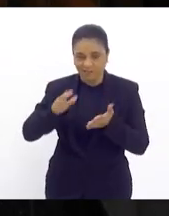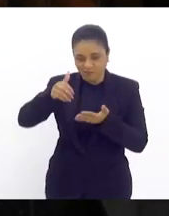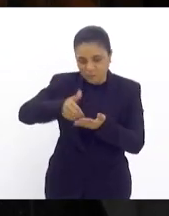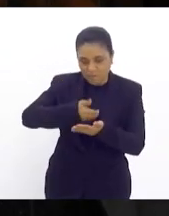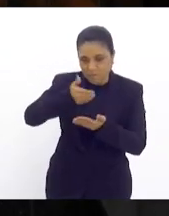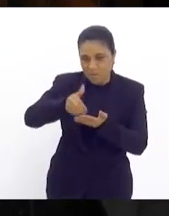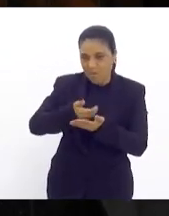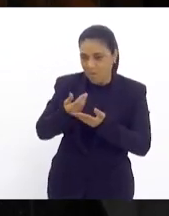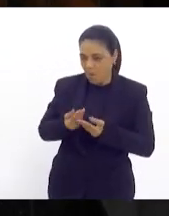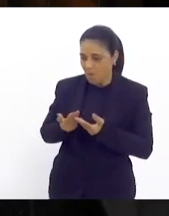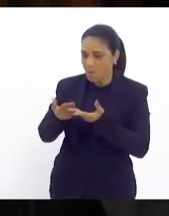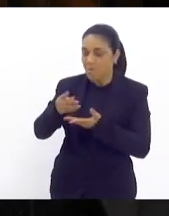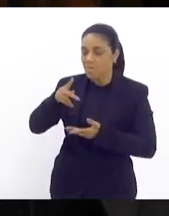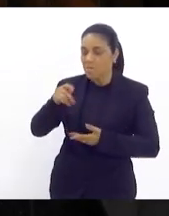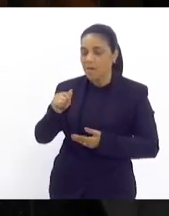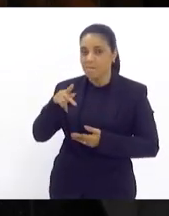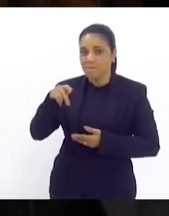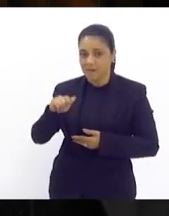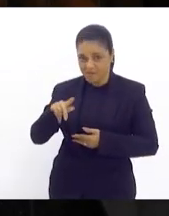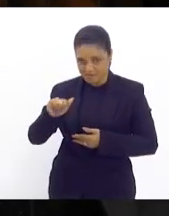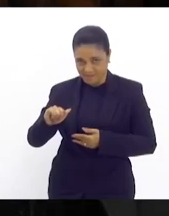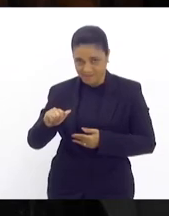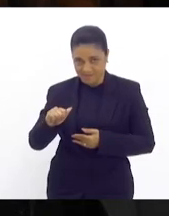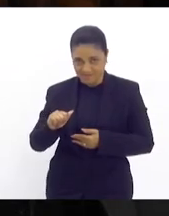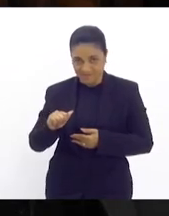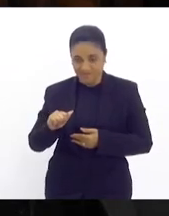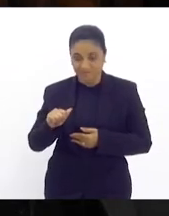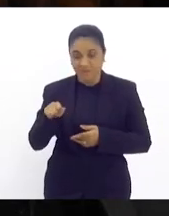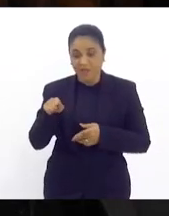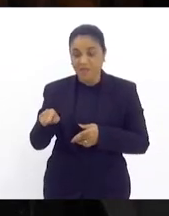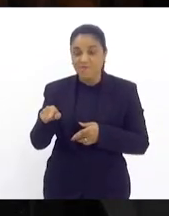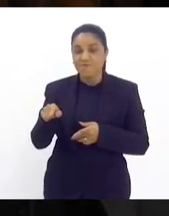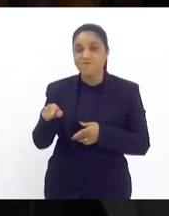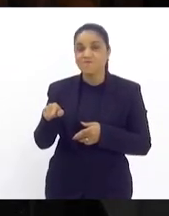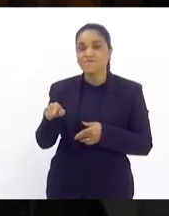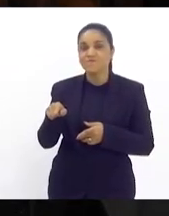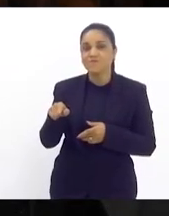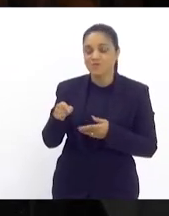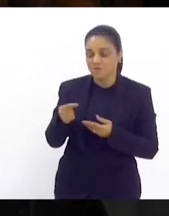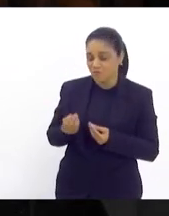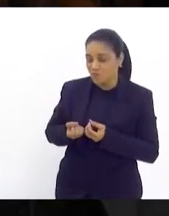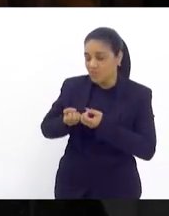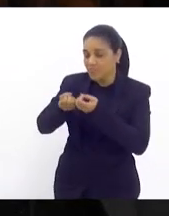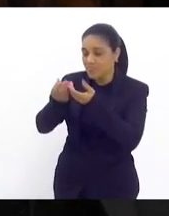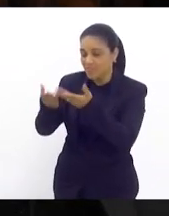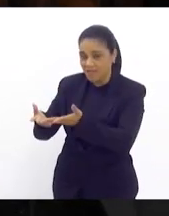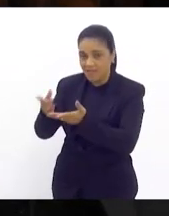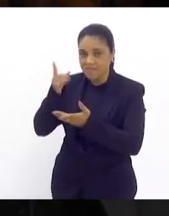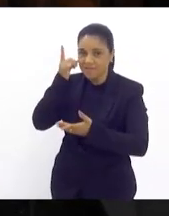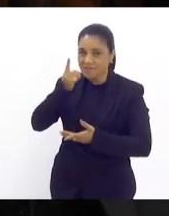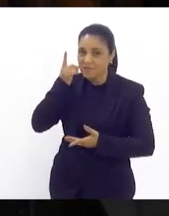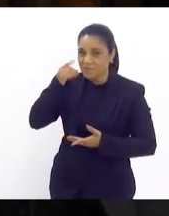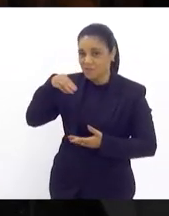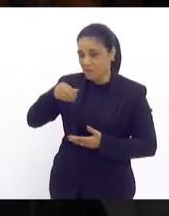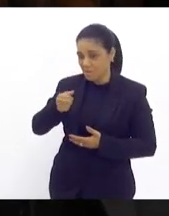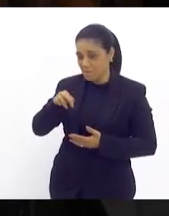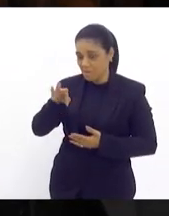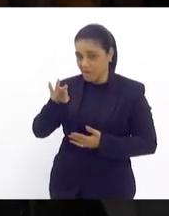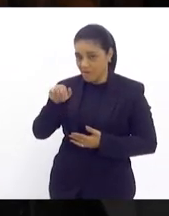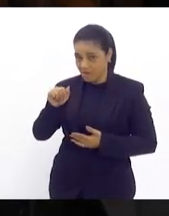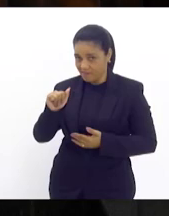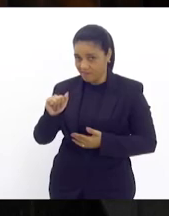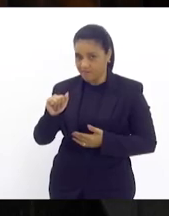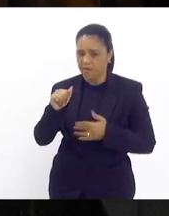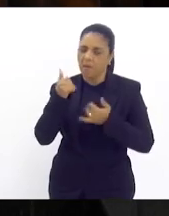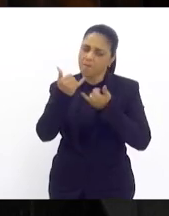E aí você excelência que iria fazer é oferta claro